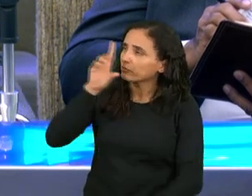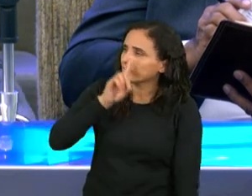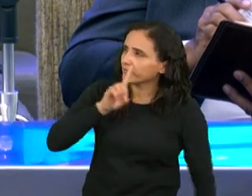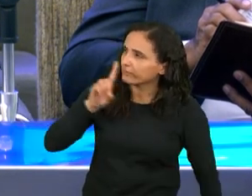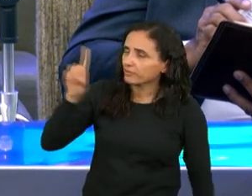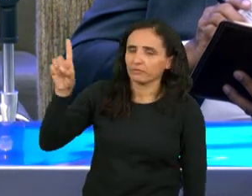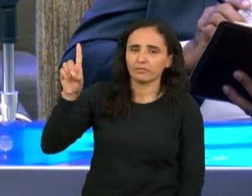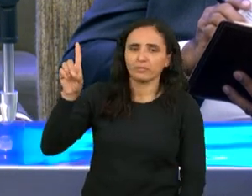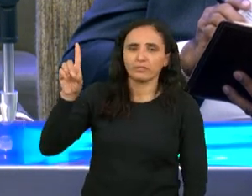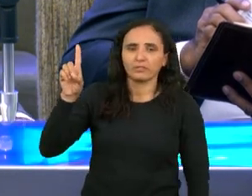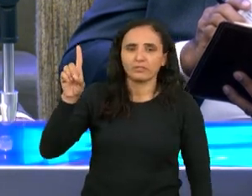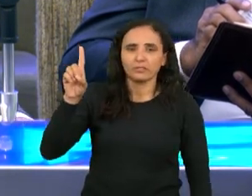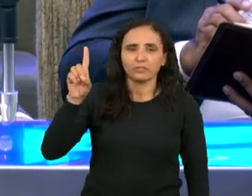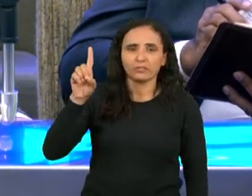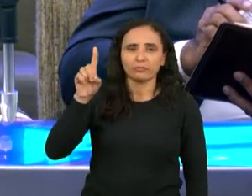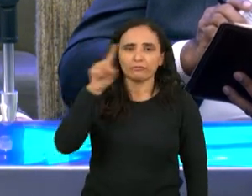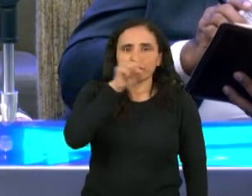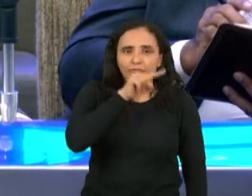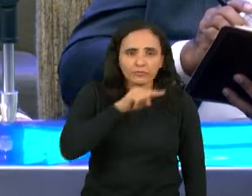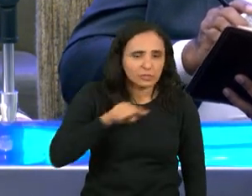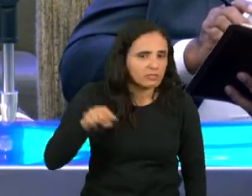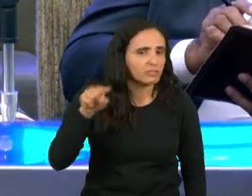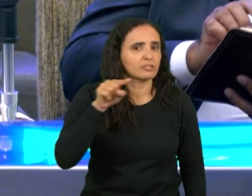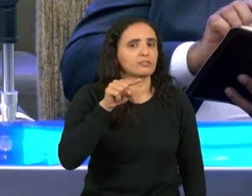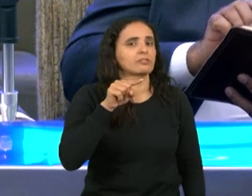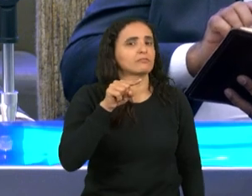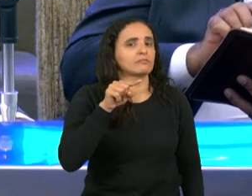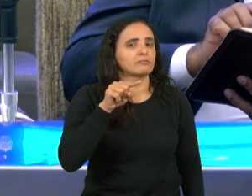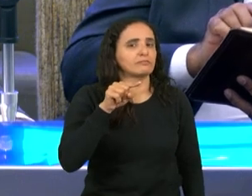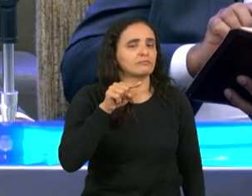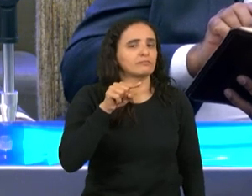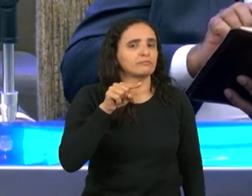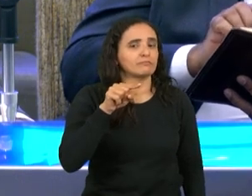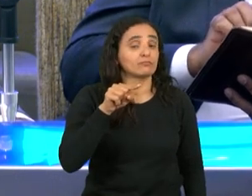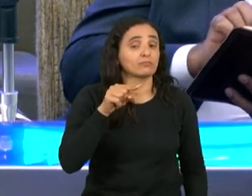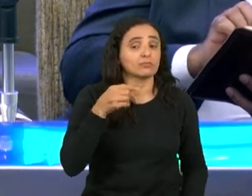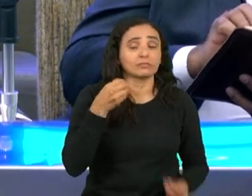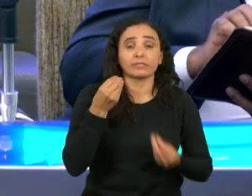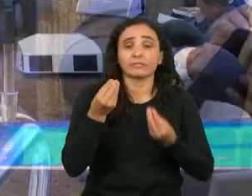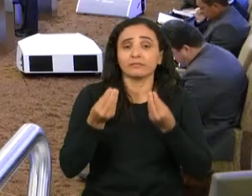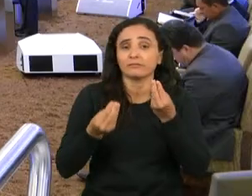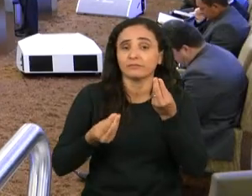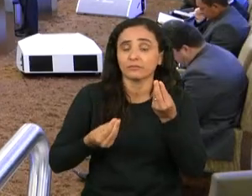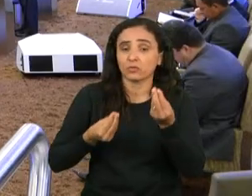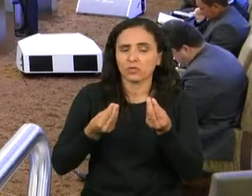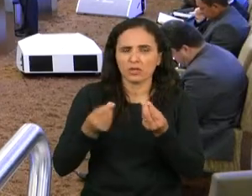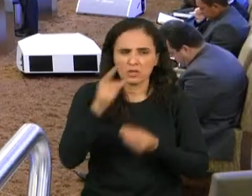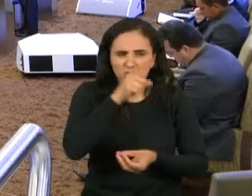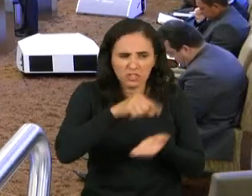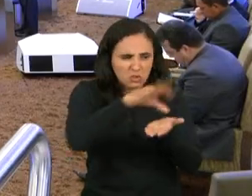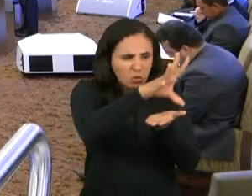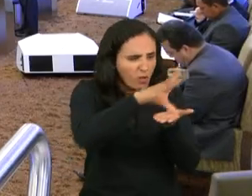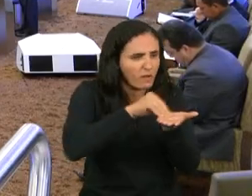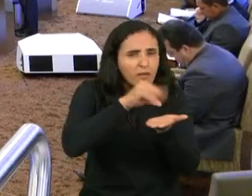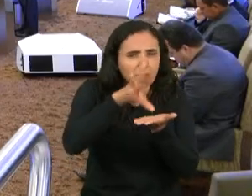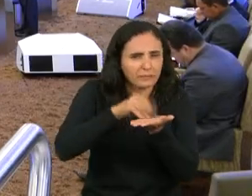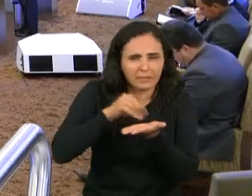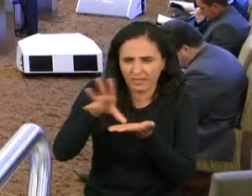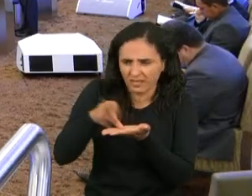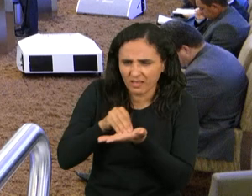repitam após mim não andeis mas como andam